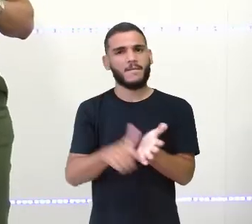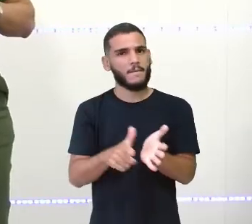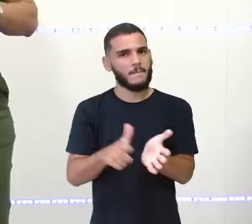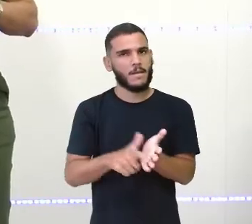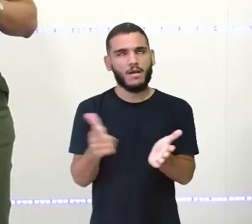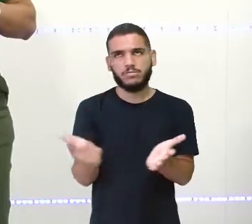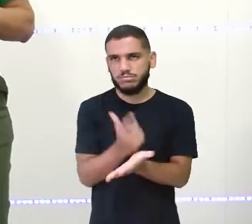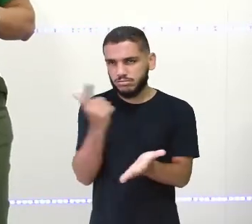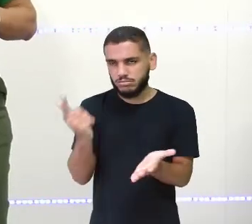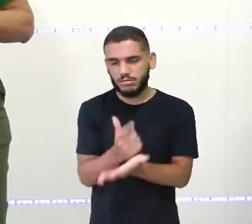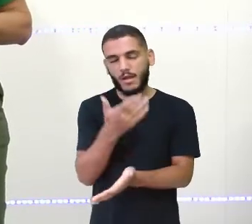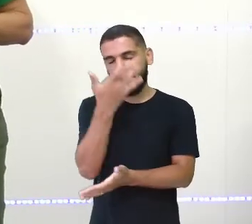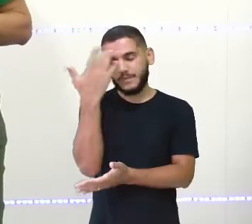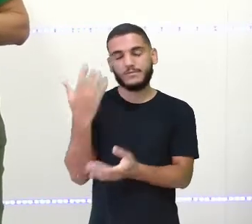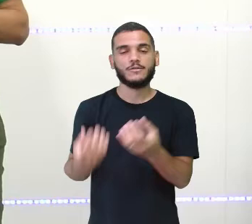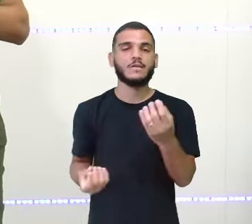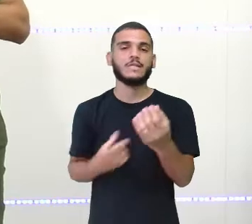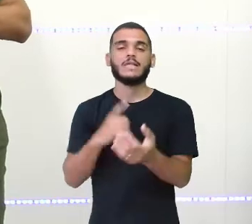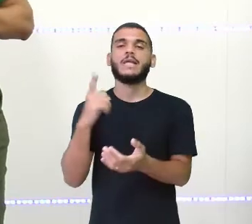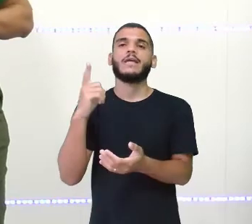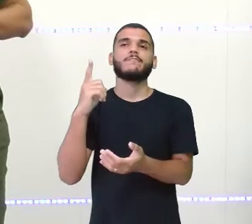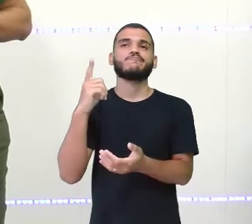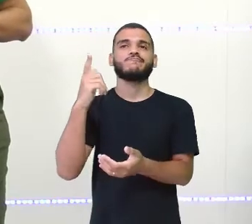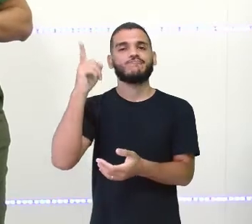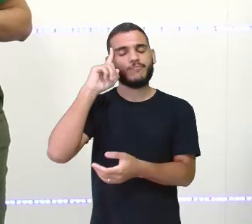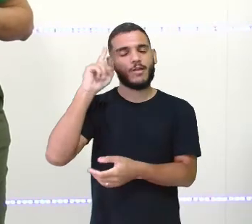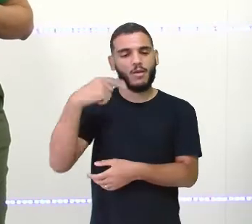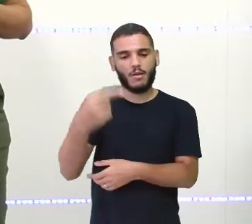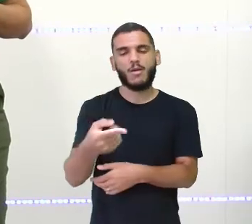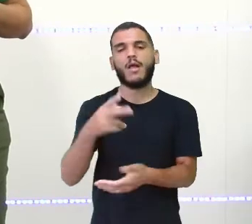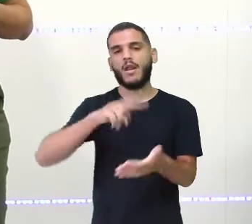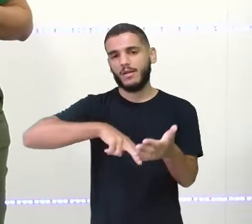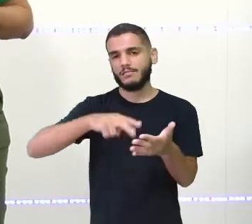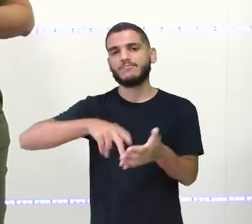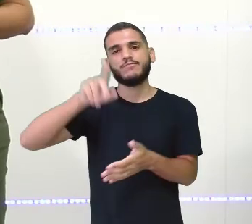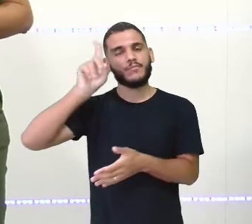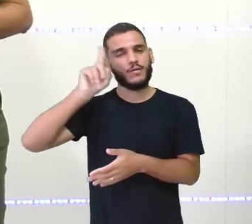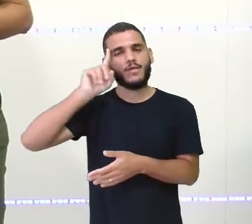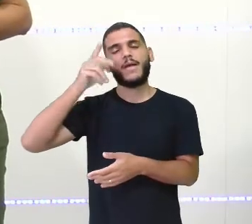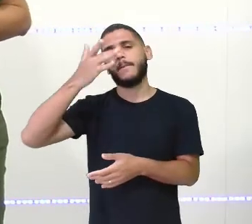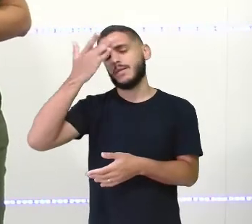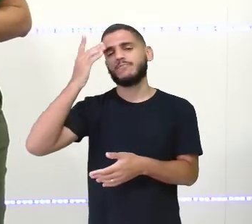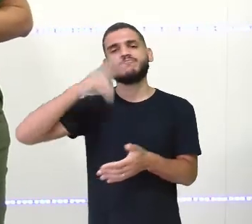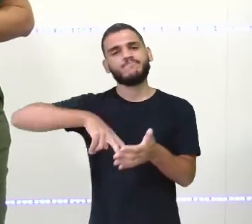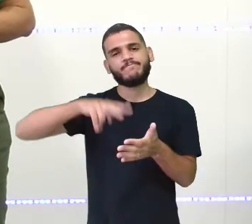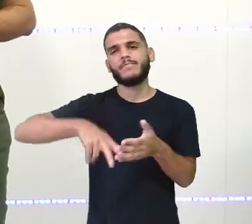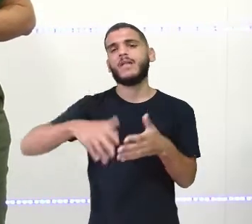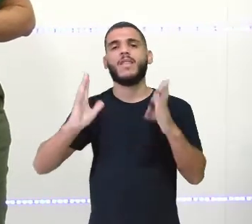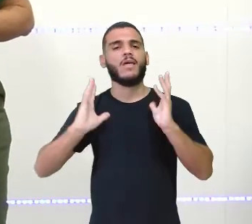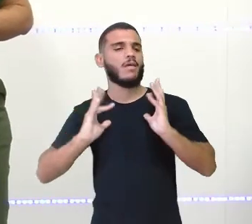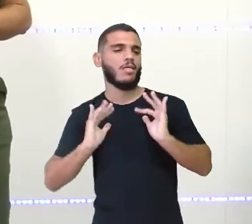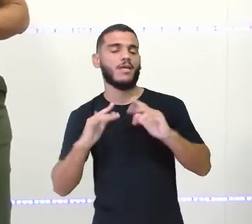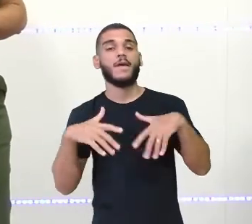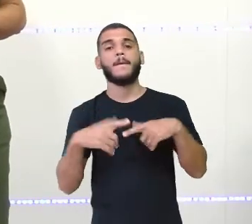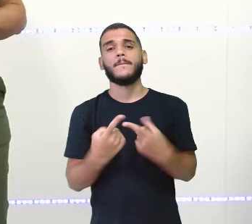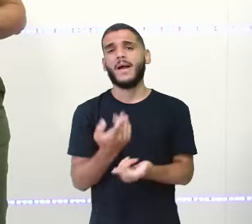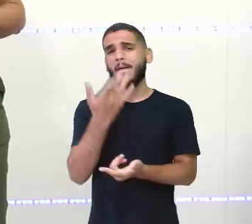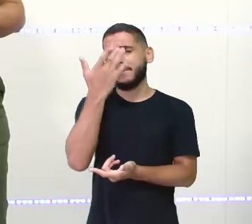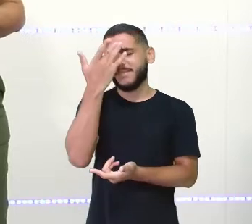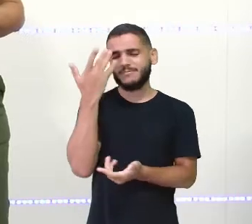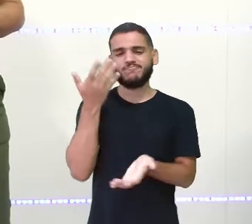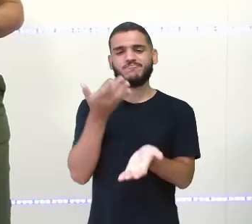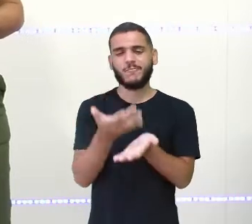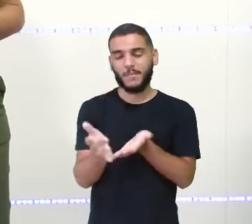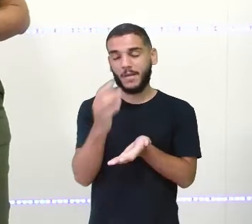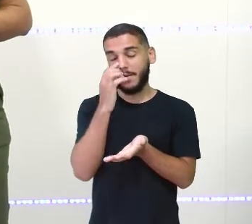Para quem já criou o hábito da leitura, isso não é nada. A pessoa lê, olha ali, brincando tranquilamente. Mas para quem está